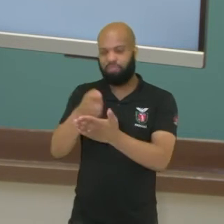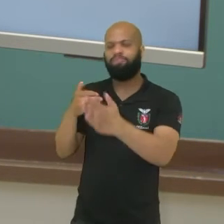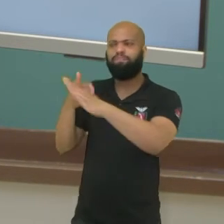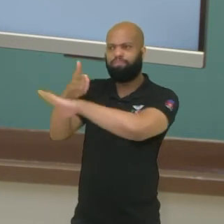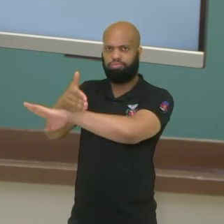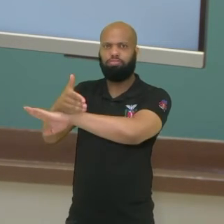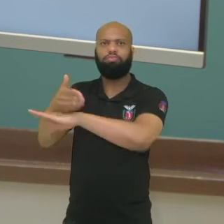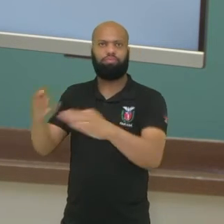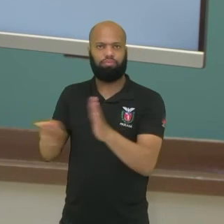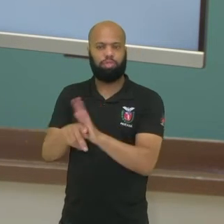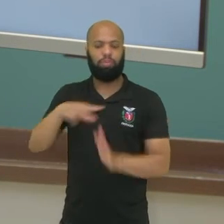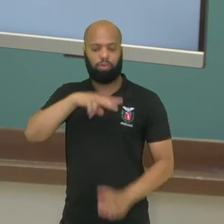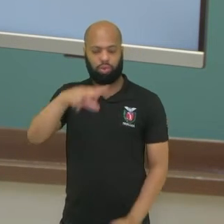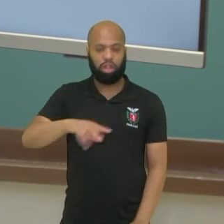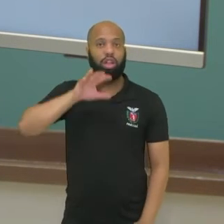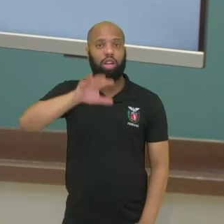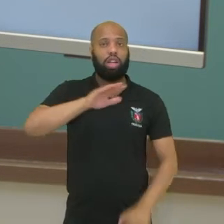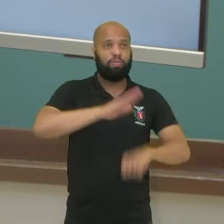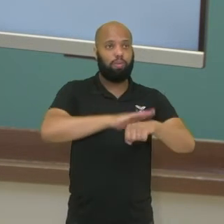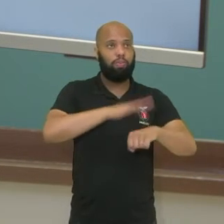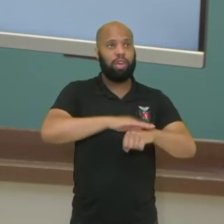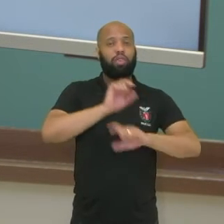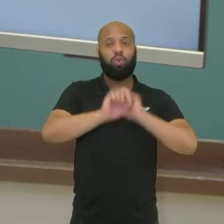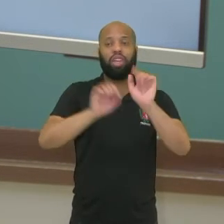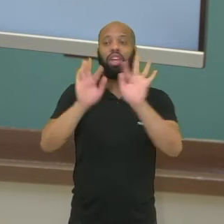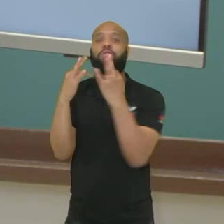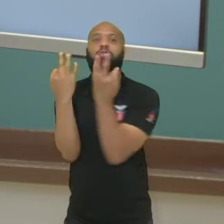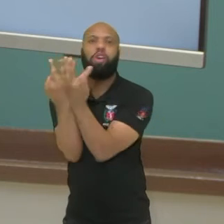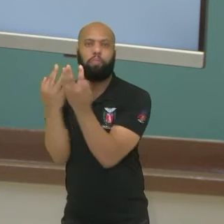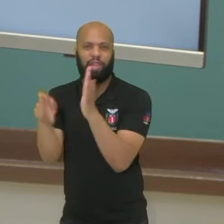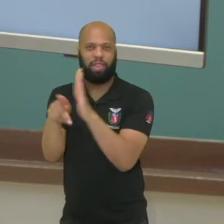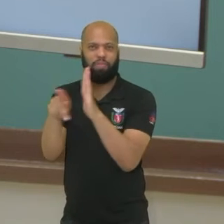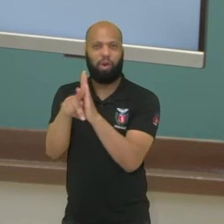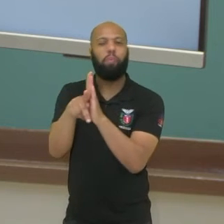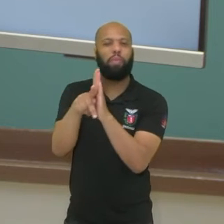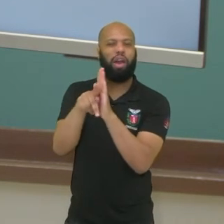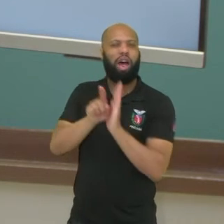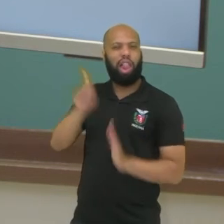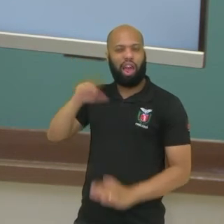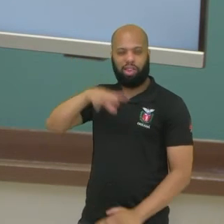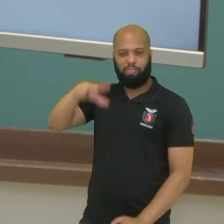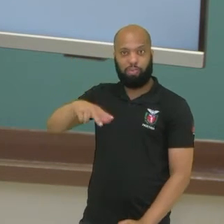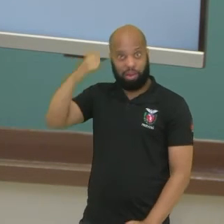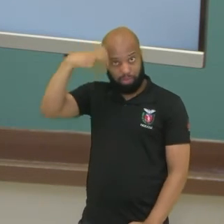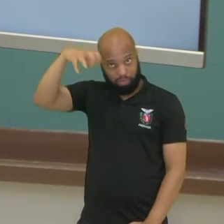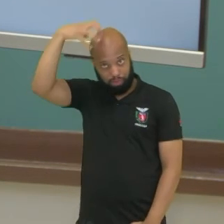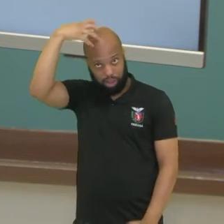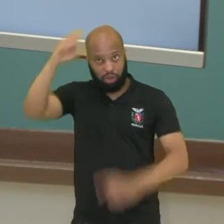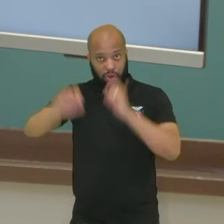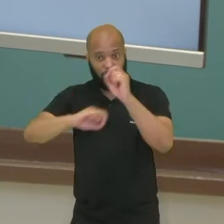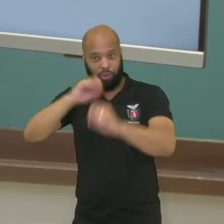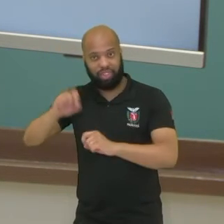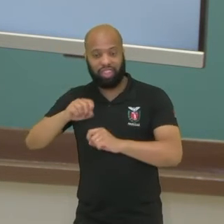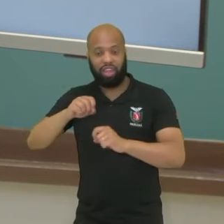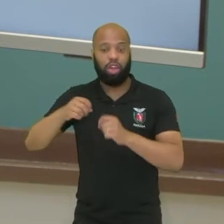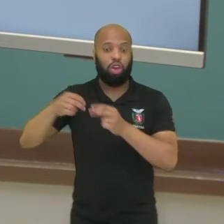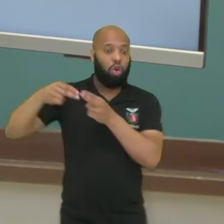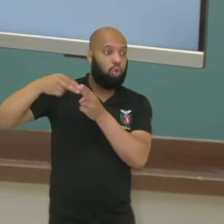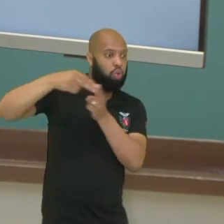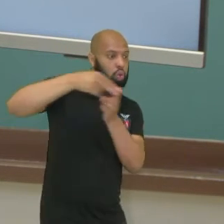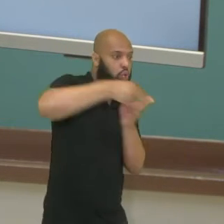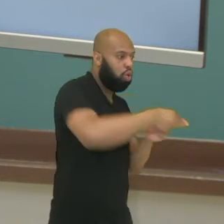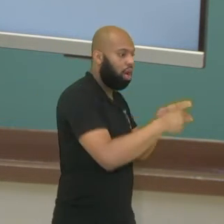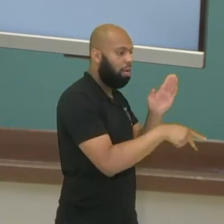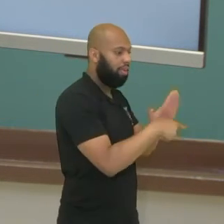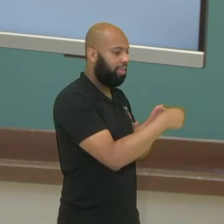Portugal. É nesse contexto que a família real e a corte portuguesa, eles se transferem para o Brasil, né,